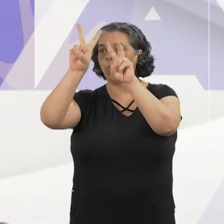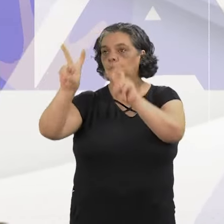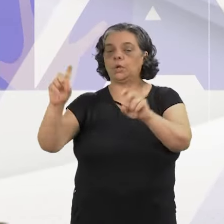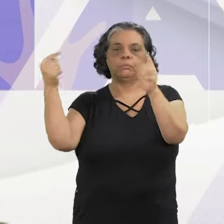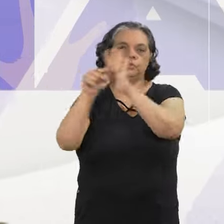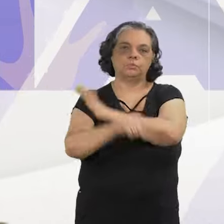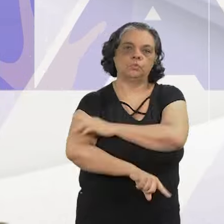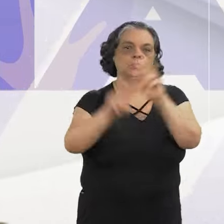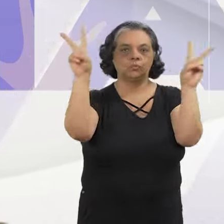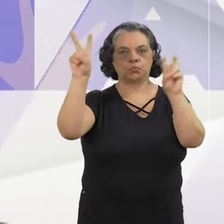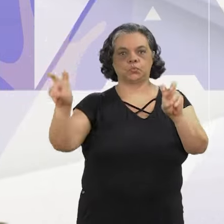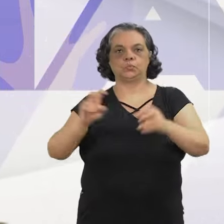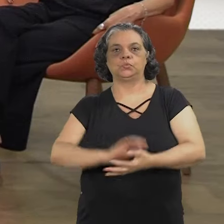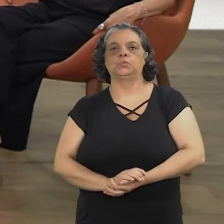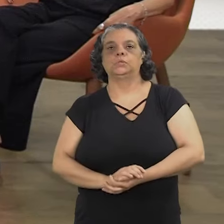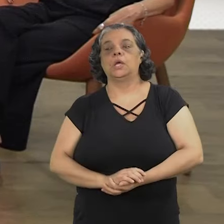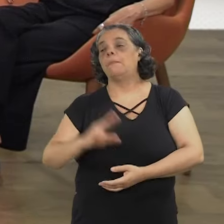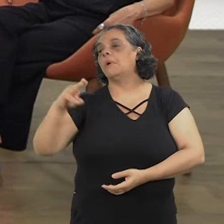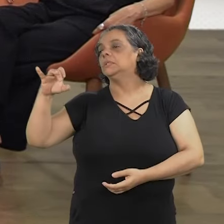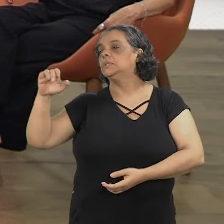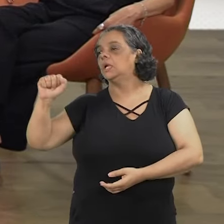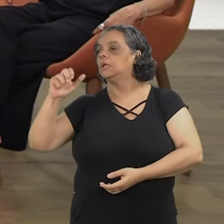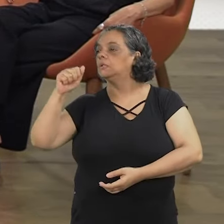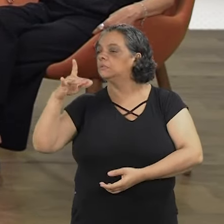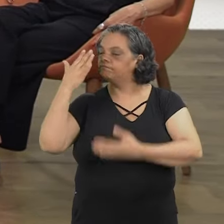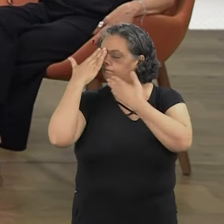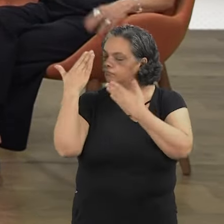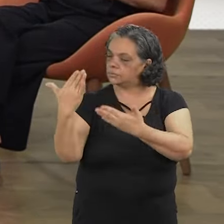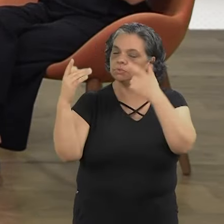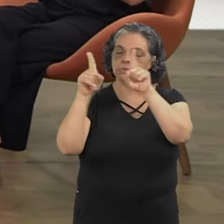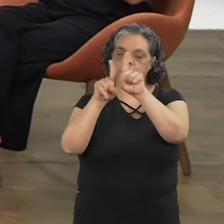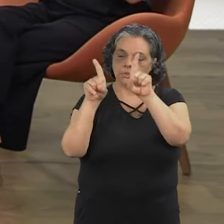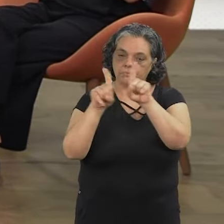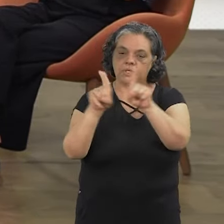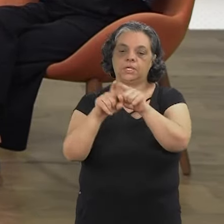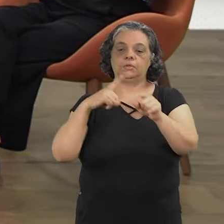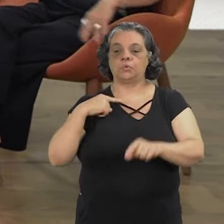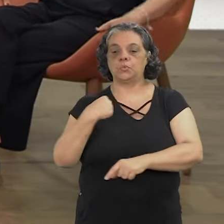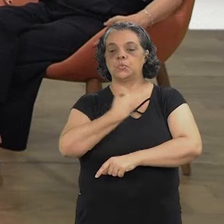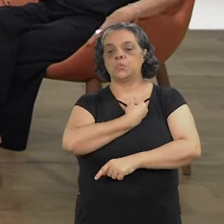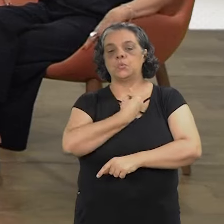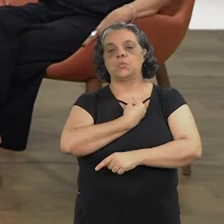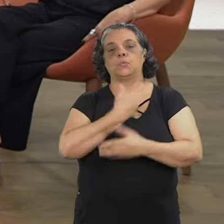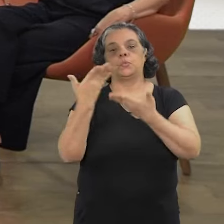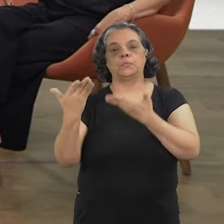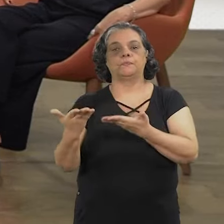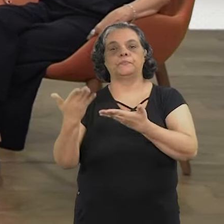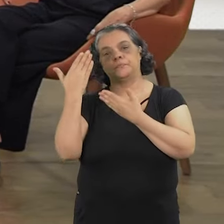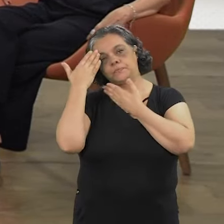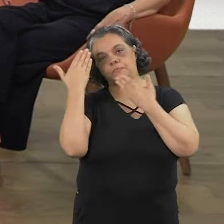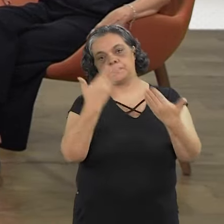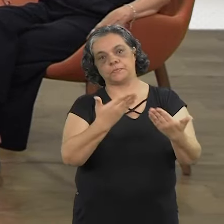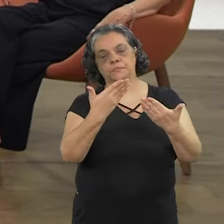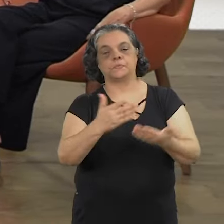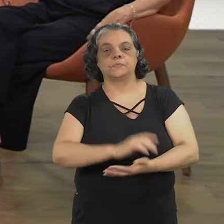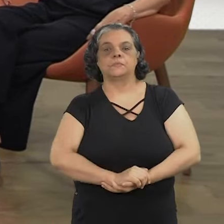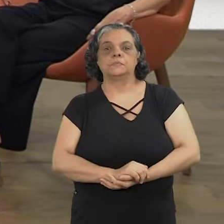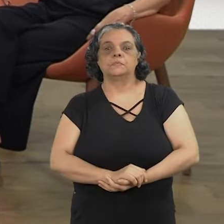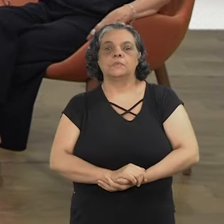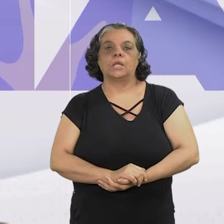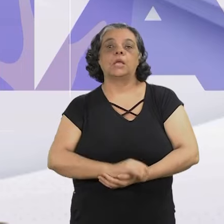o tema e se aprofundar no assunto marciene Andrea a gente agradece demais pela presença de vocês obrigada também Eu que